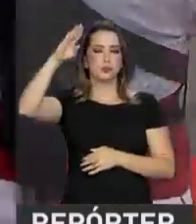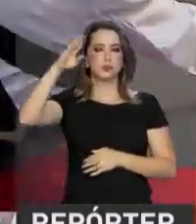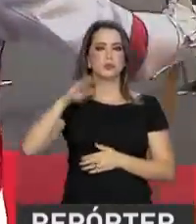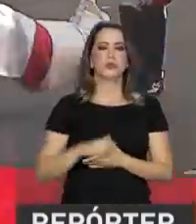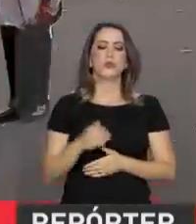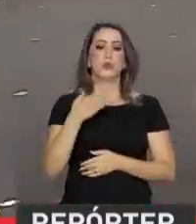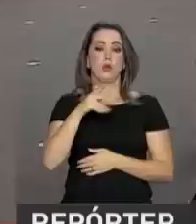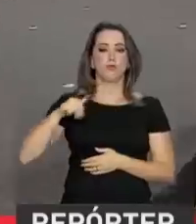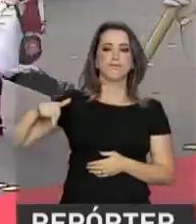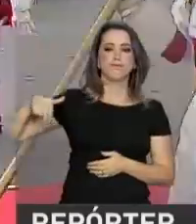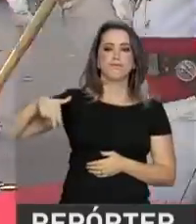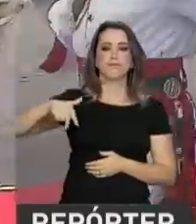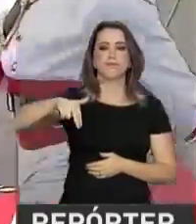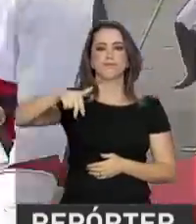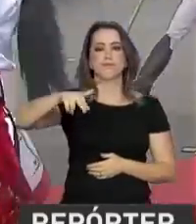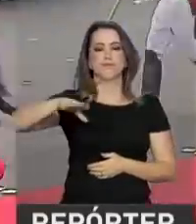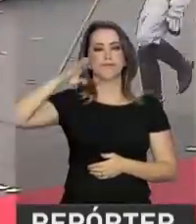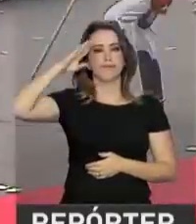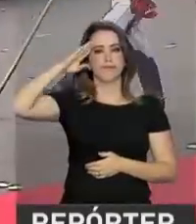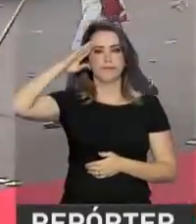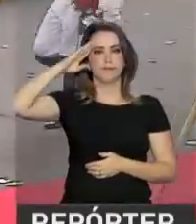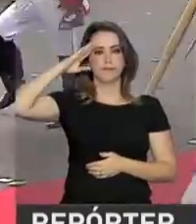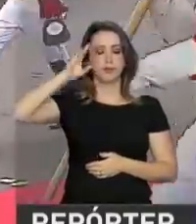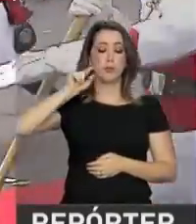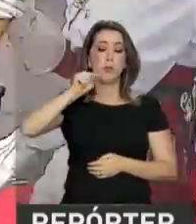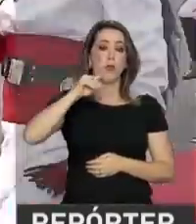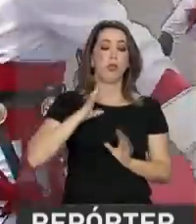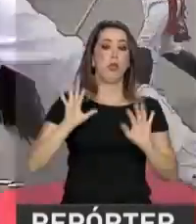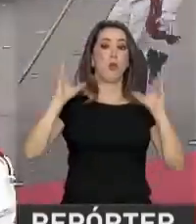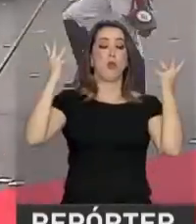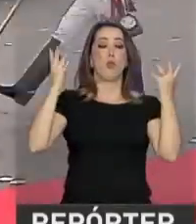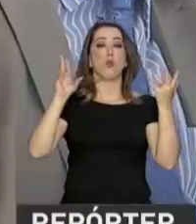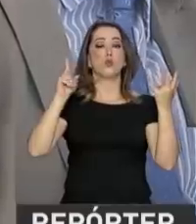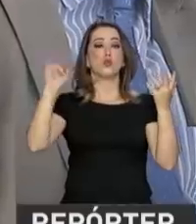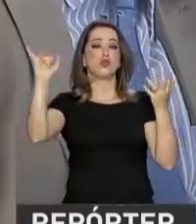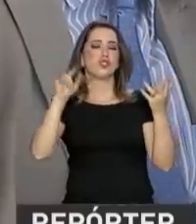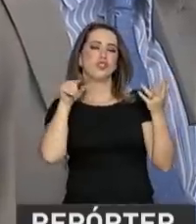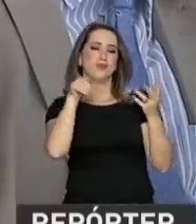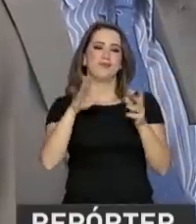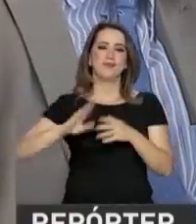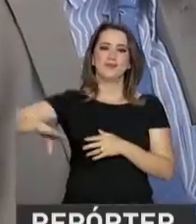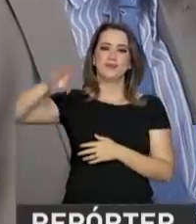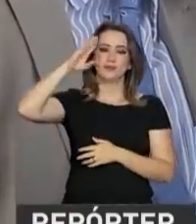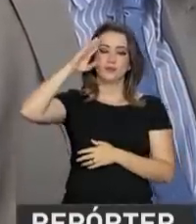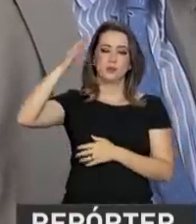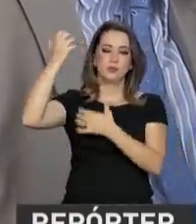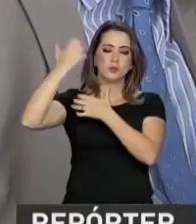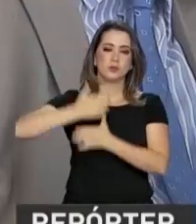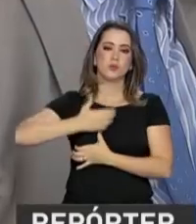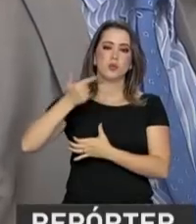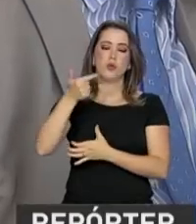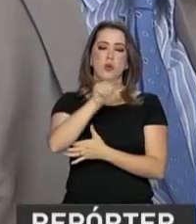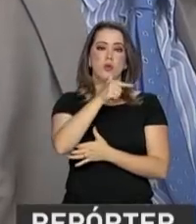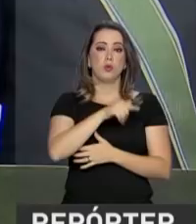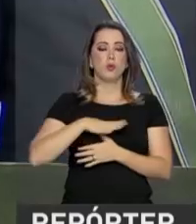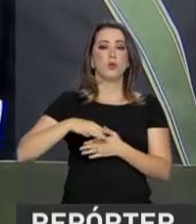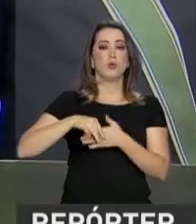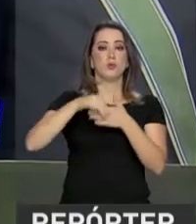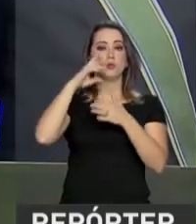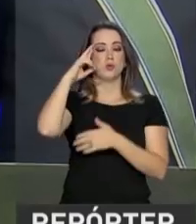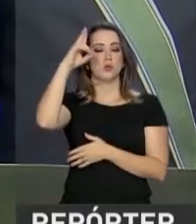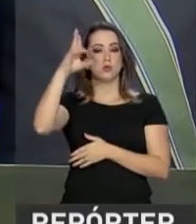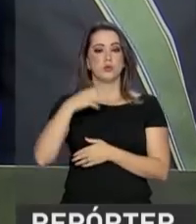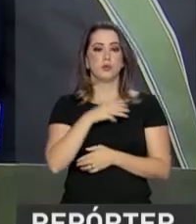passou a tropa em revista. A comemoração do Dia do Exército em Brasília contou com a presença de outras autoridades,